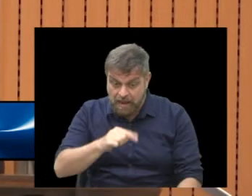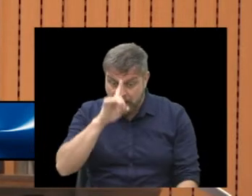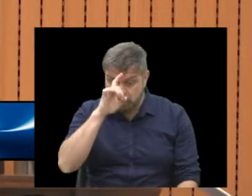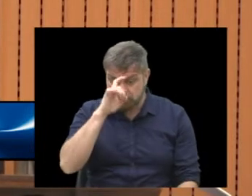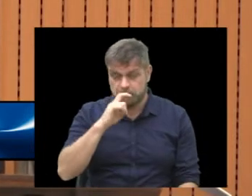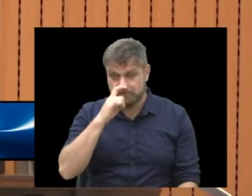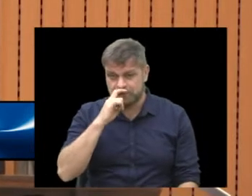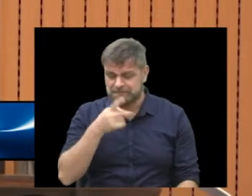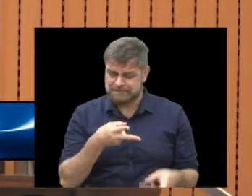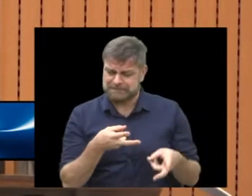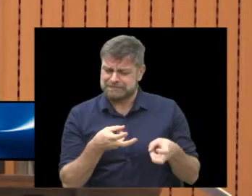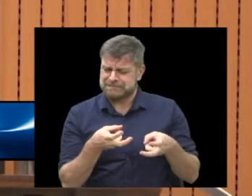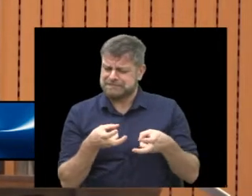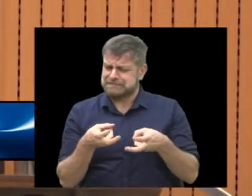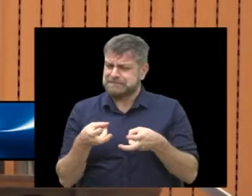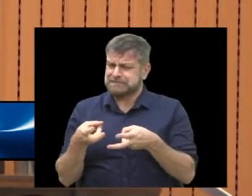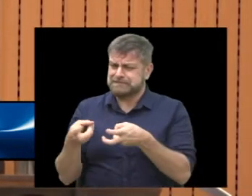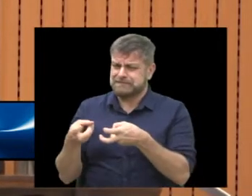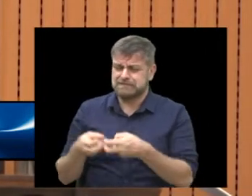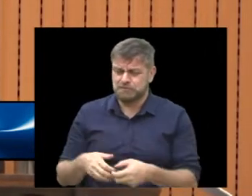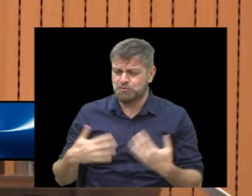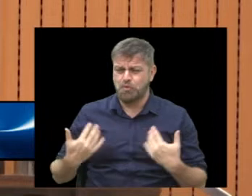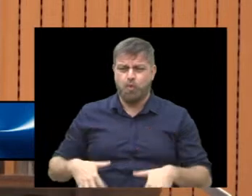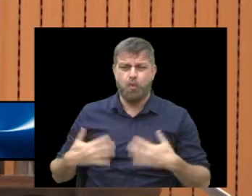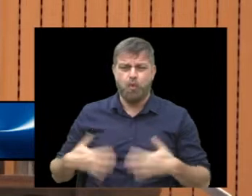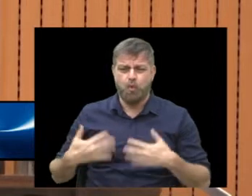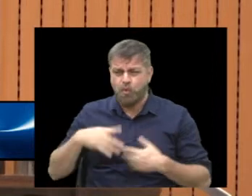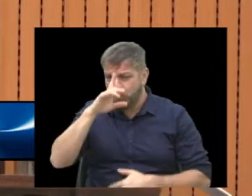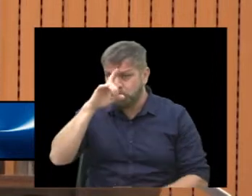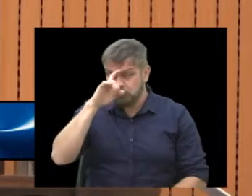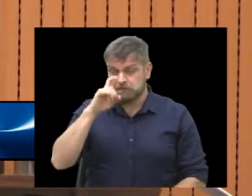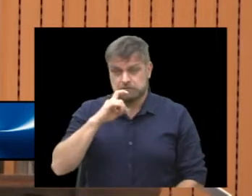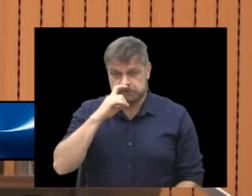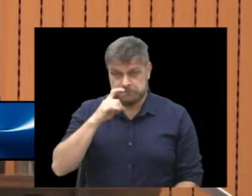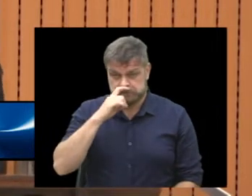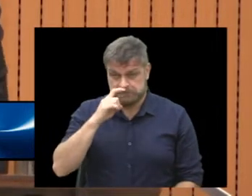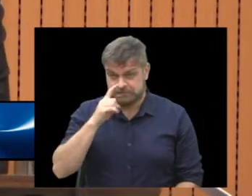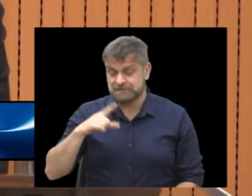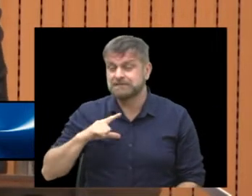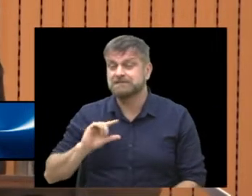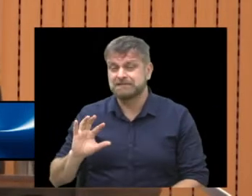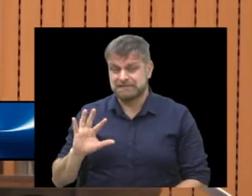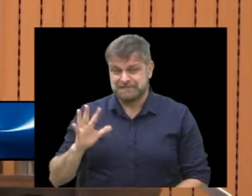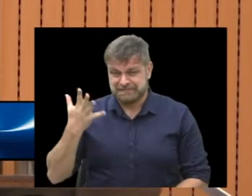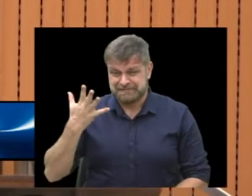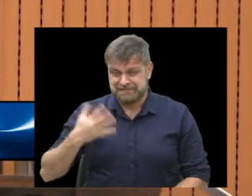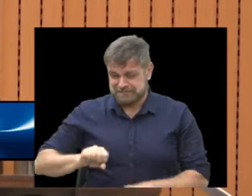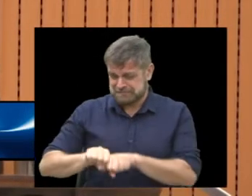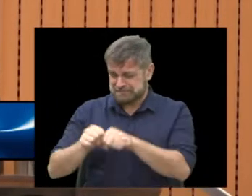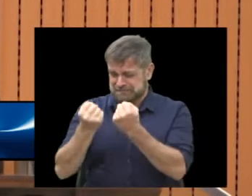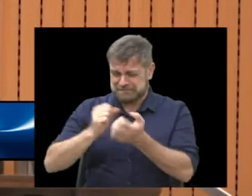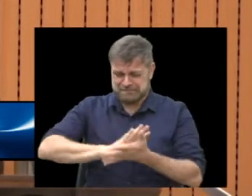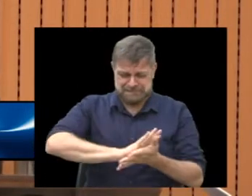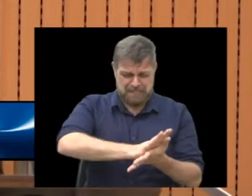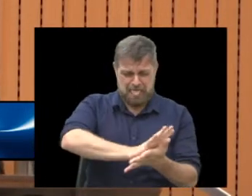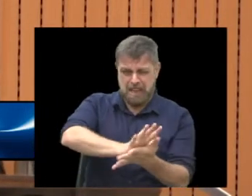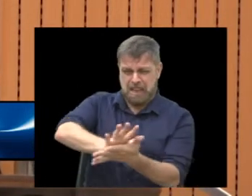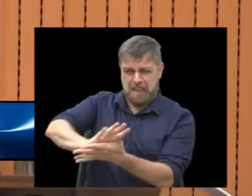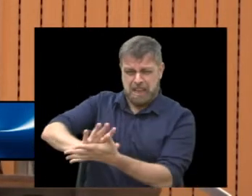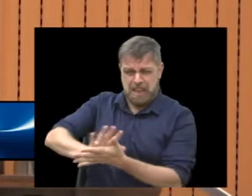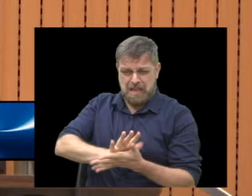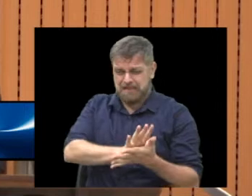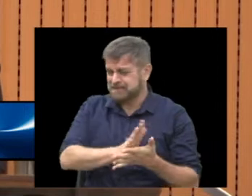a situação na qual esse hospital foi levado, né, uma situação de desmonte absoluto, de